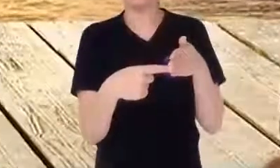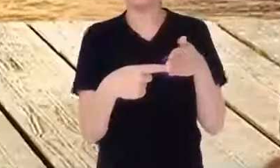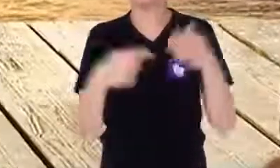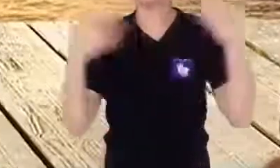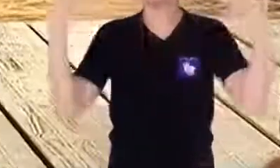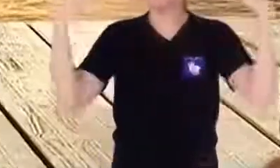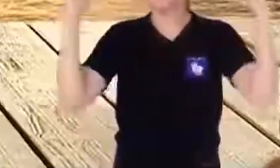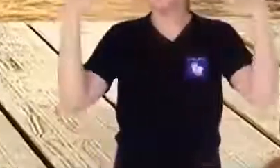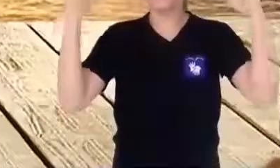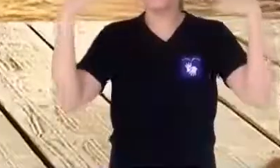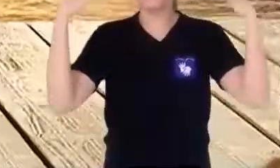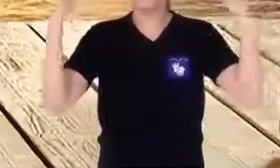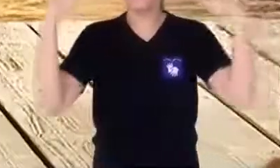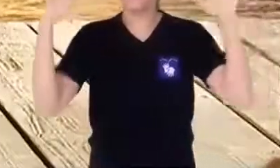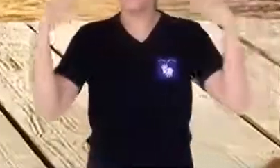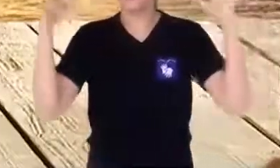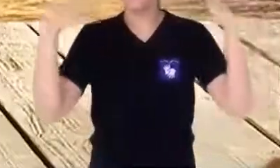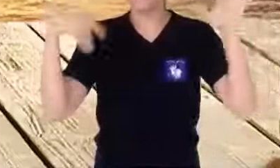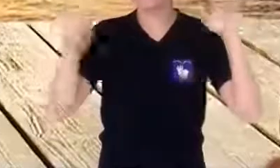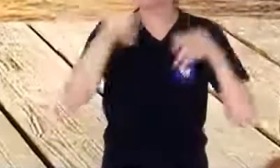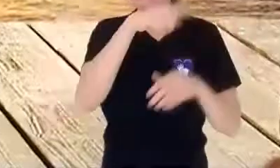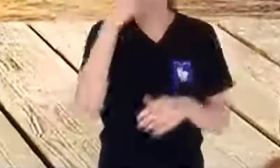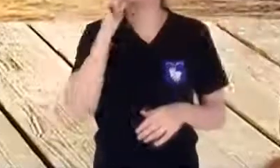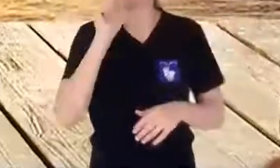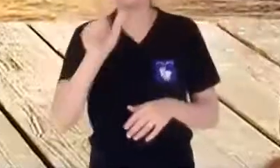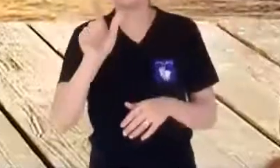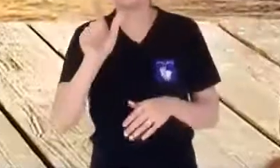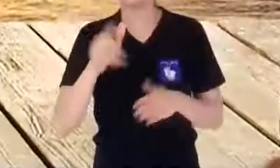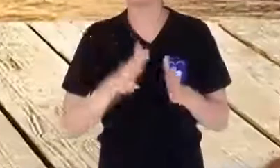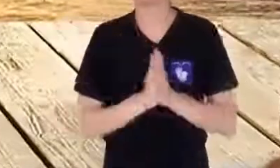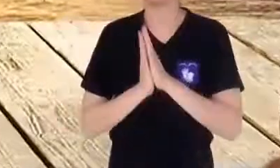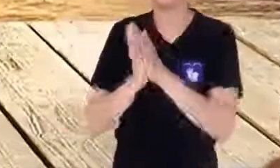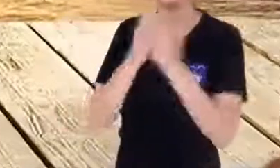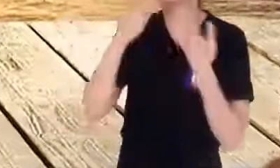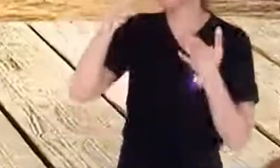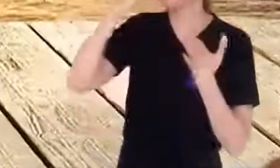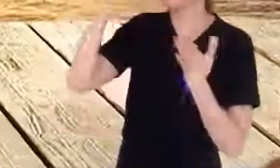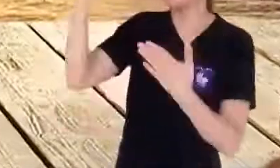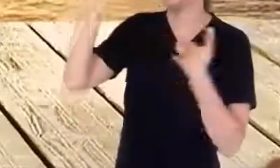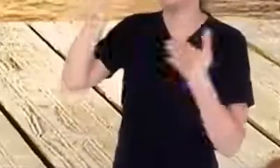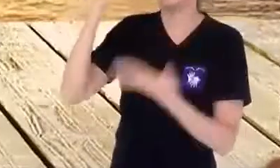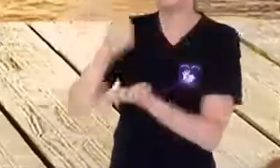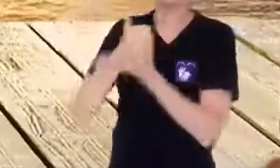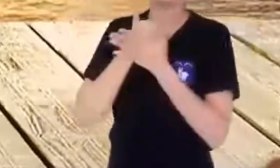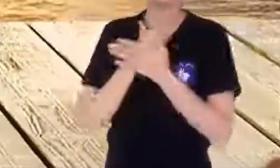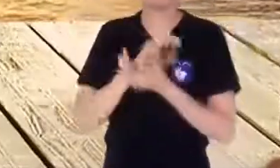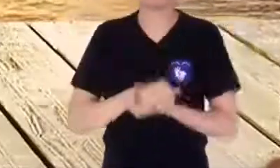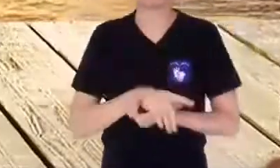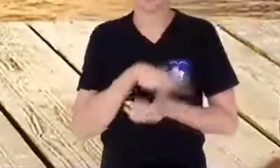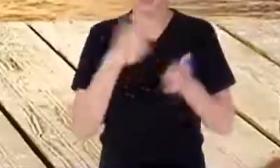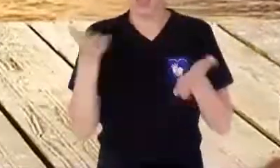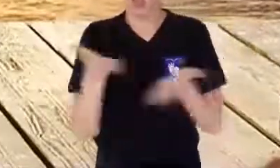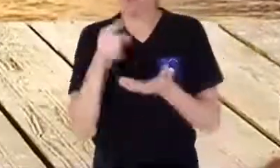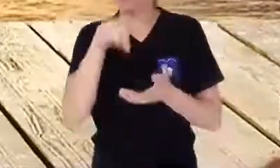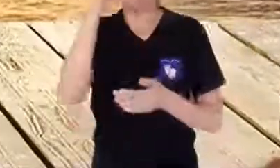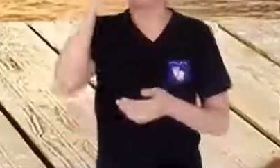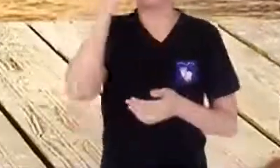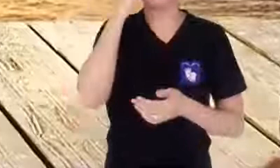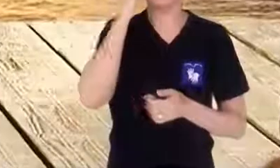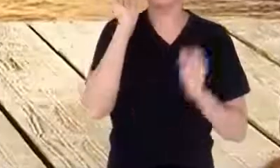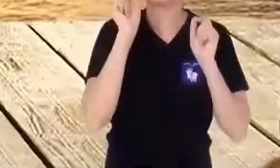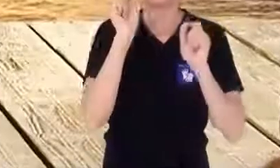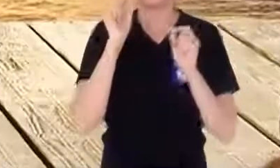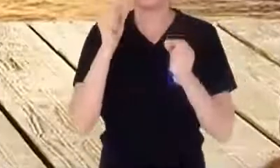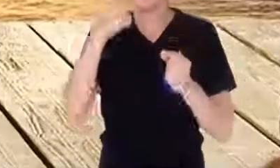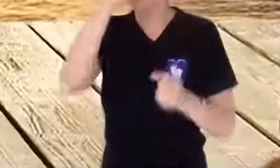Parabéns, crianças. Vocês conseguiram brincar Obrigado, de crianças. Proa e popa. Ajudaram. Agora você já sabe que o Marujo, um capitão, ele sabe o que